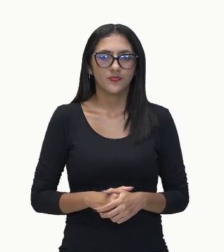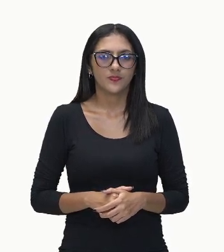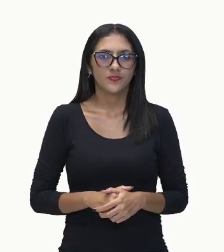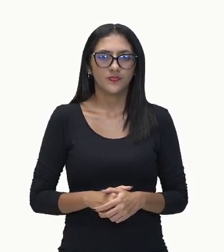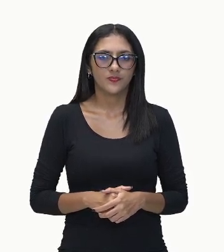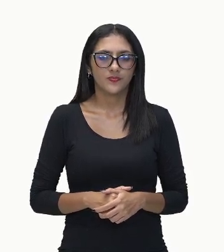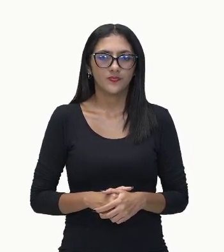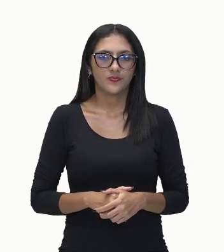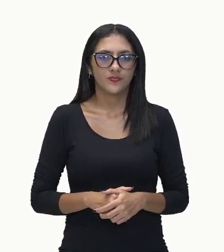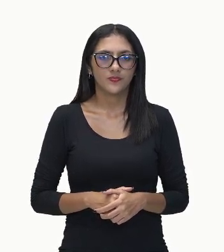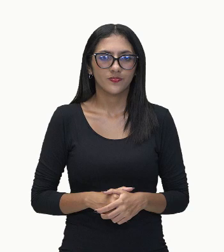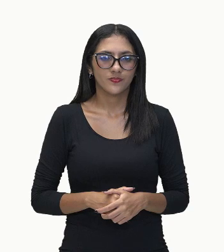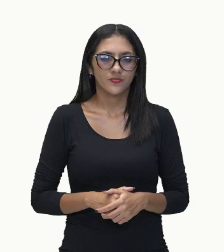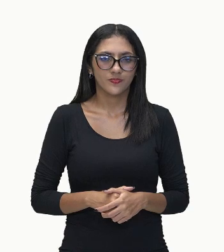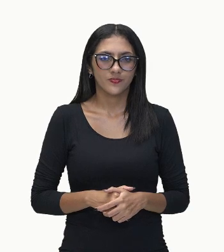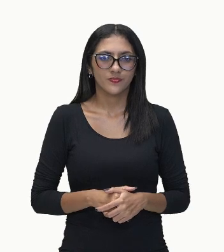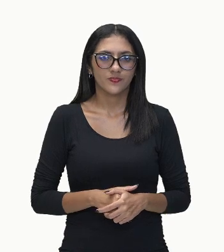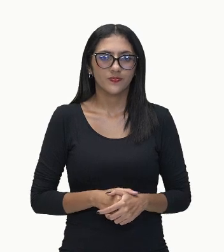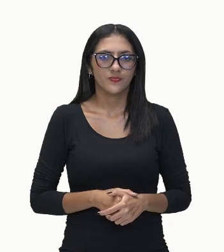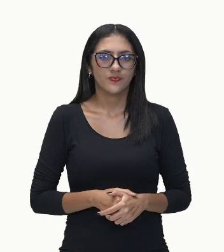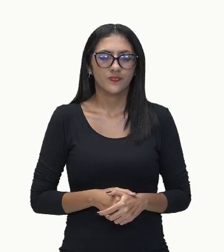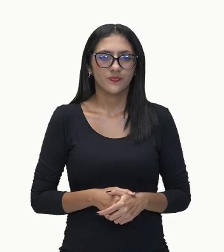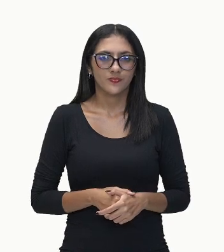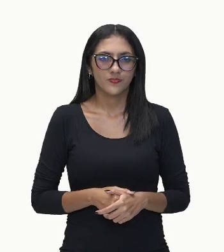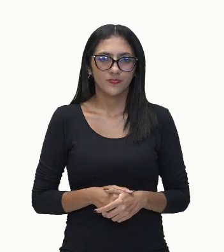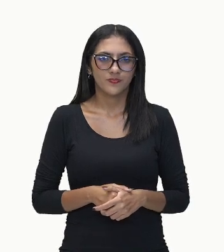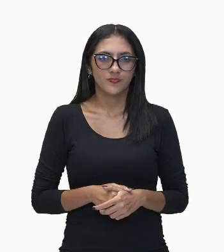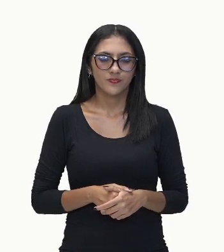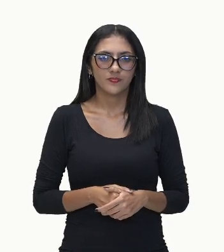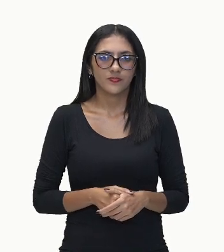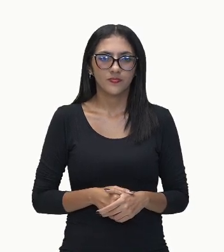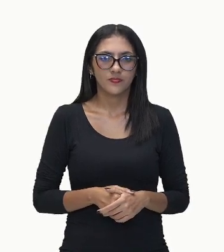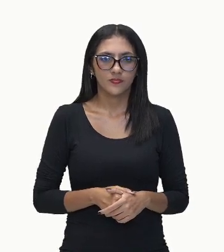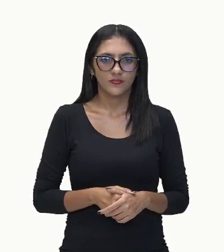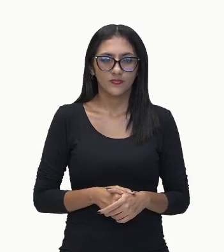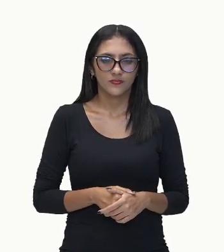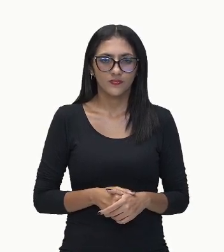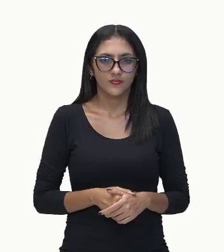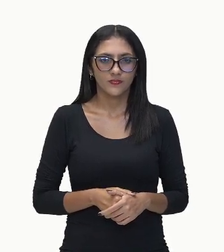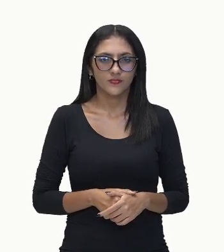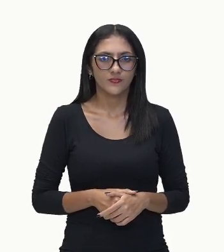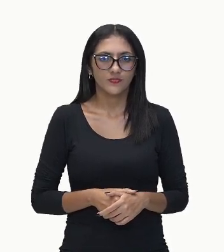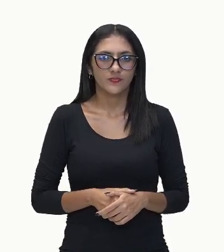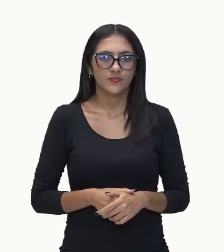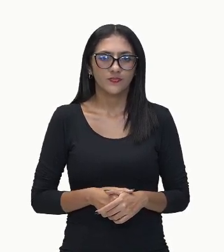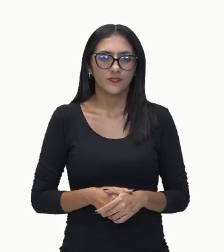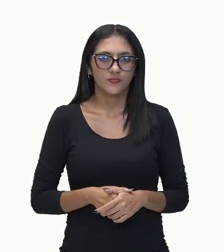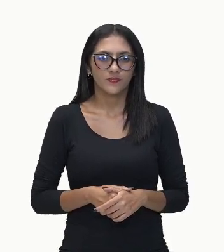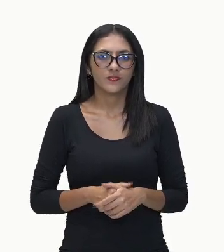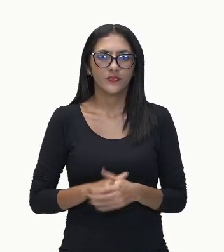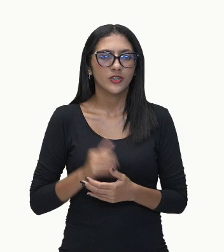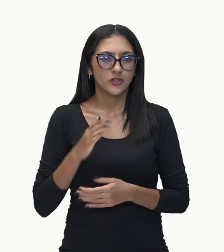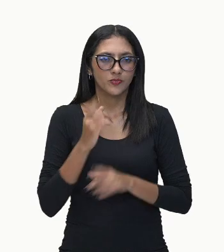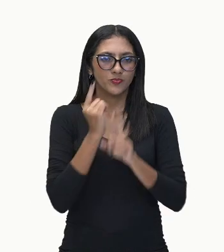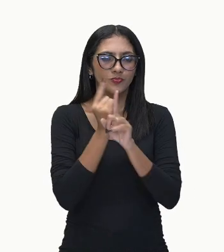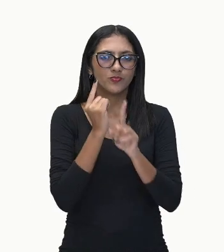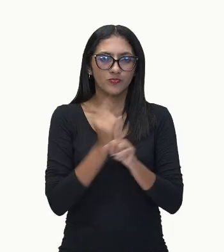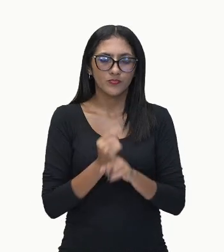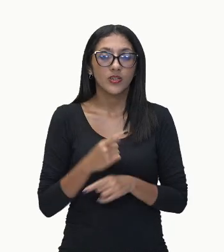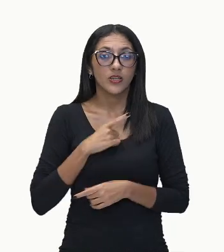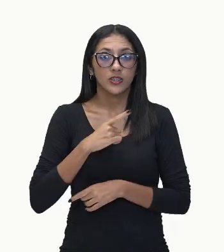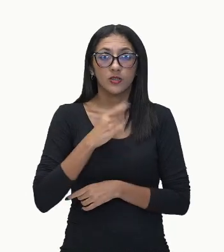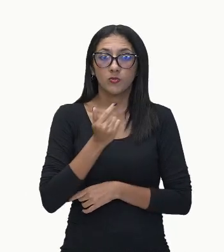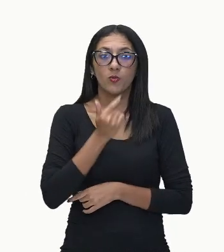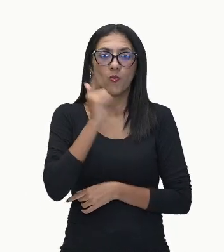minuto para não não perdermos aqui tá aí nossa resposta tem mais uma questão